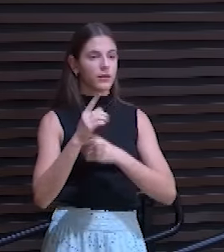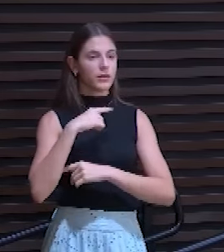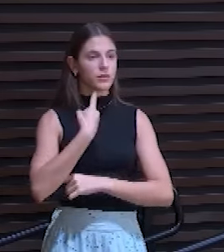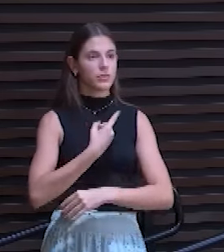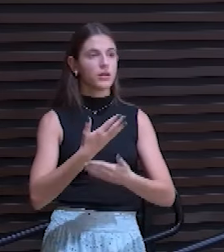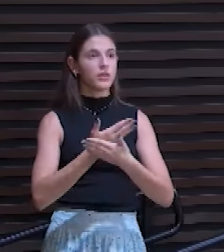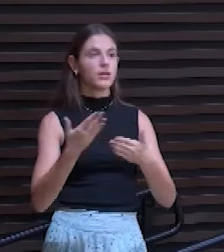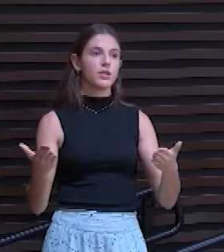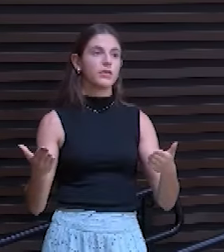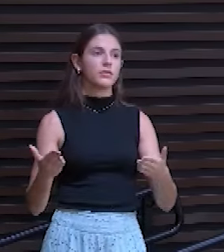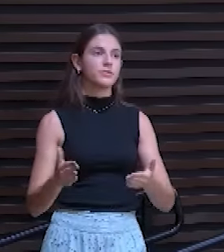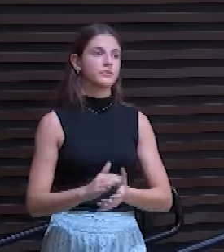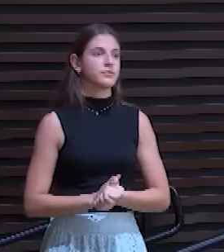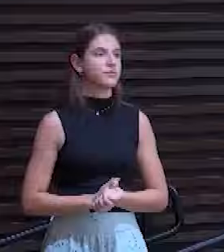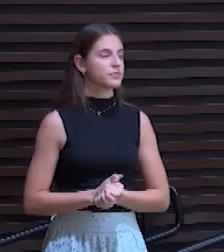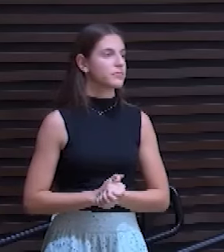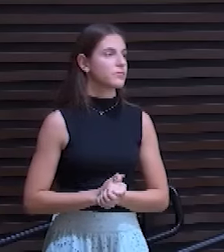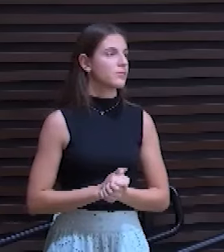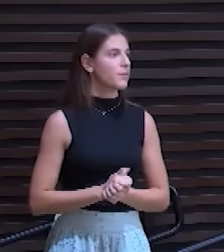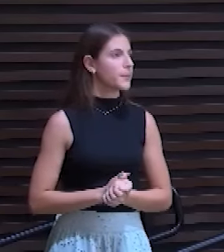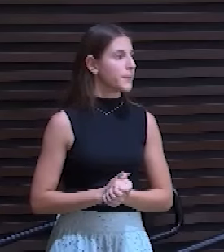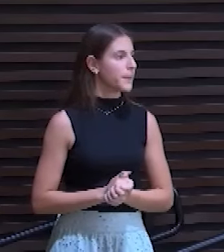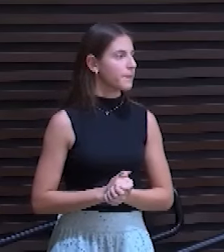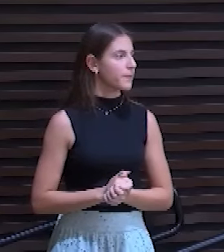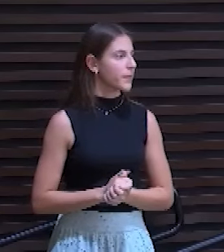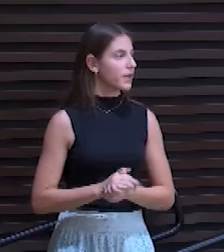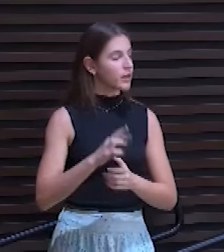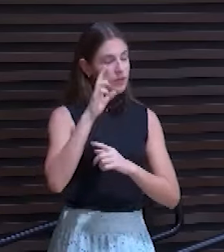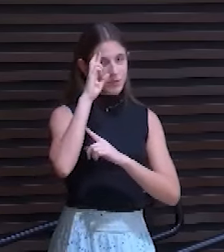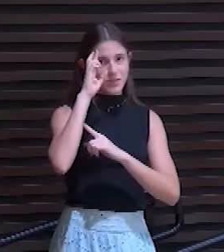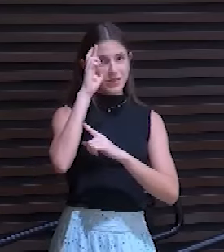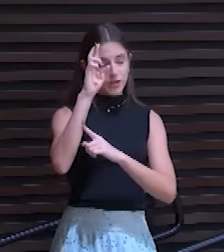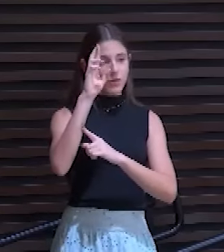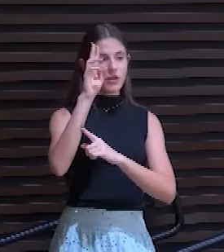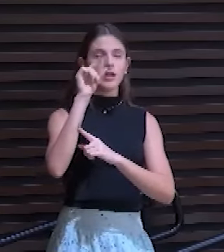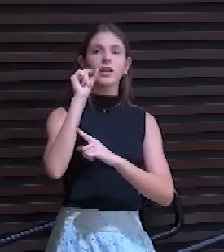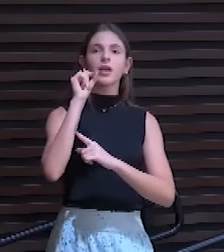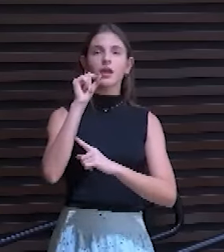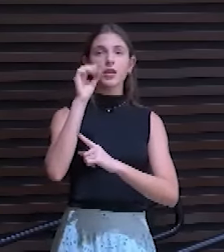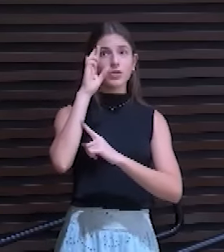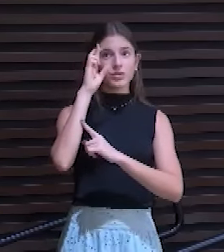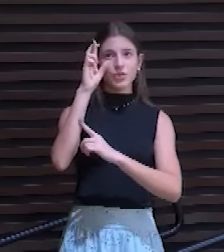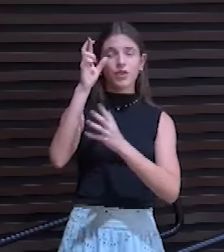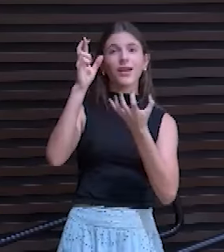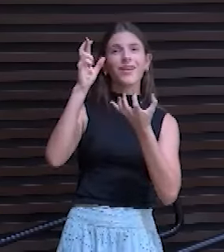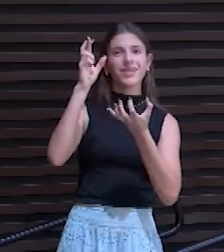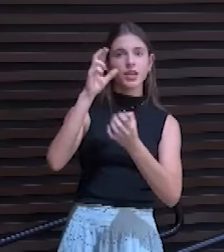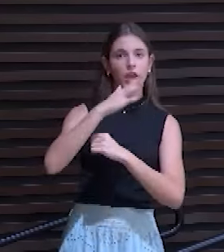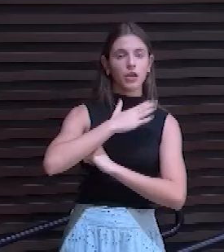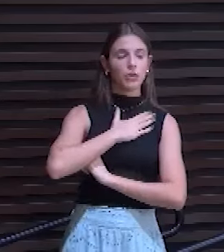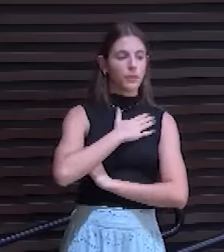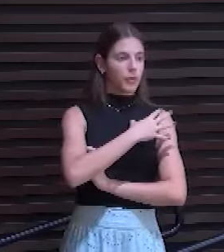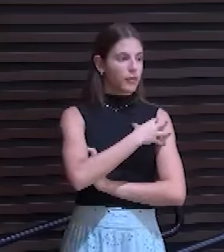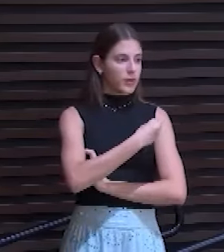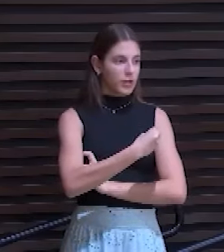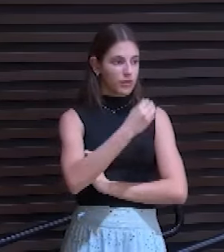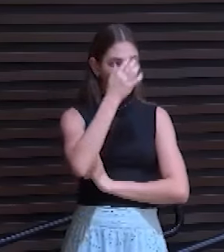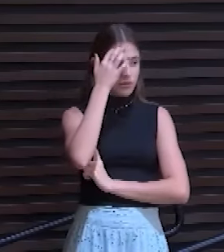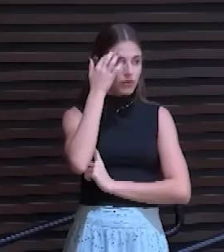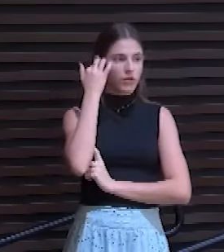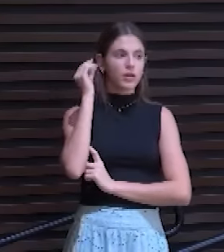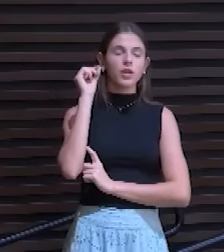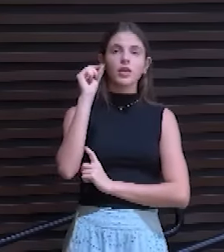coisa linda isso. Senhor, o que o Senhor pretende do meu filho? O que o Senhor pretende da minha filha? O que o Senhor quer